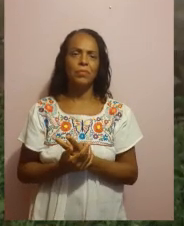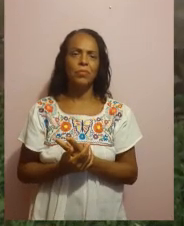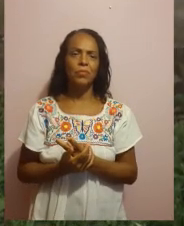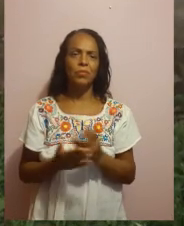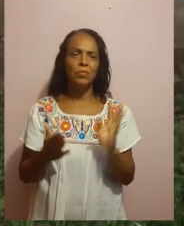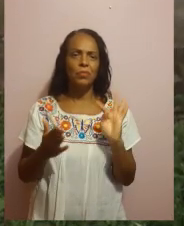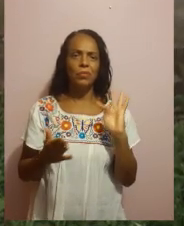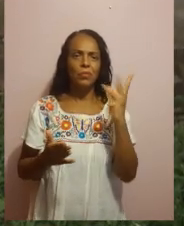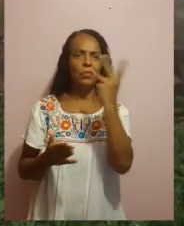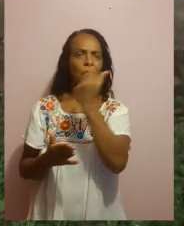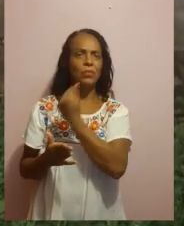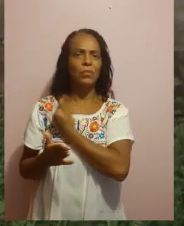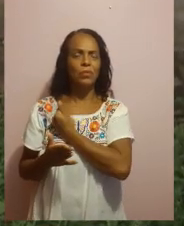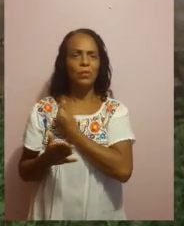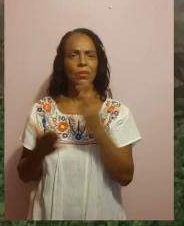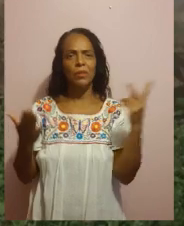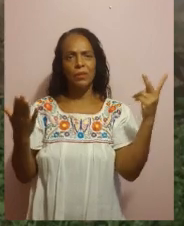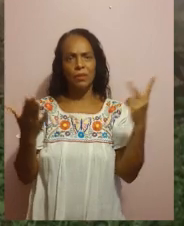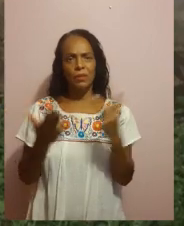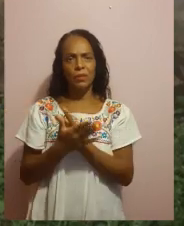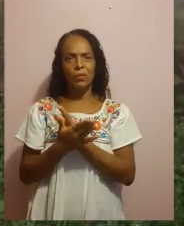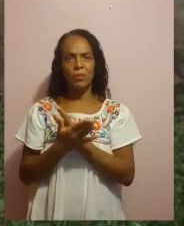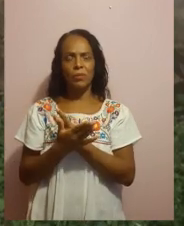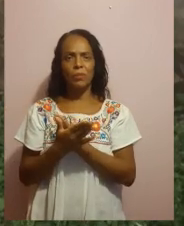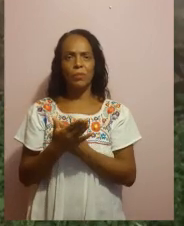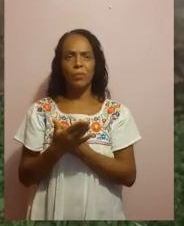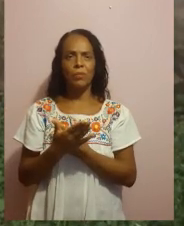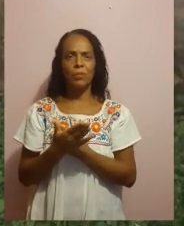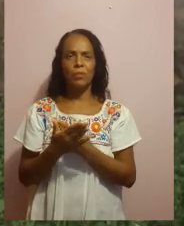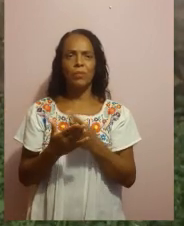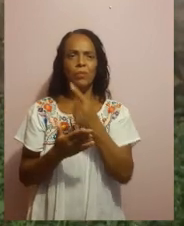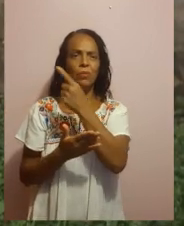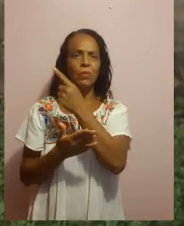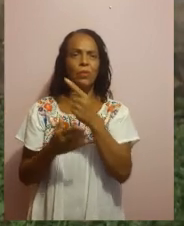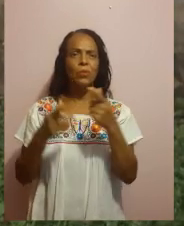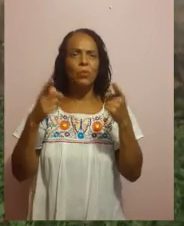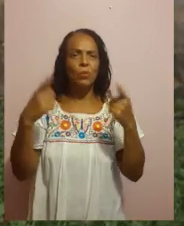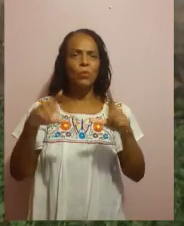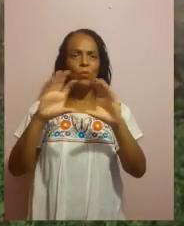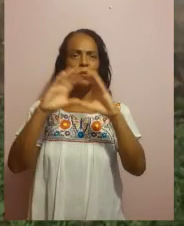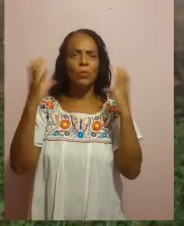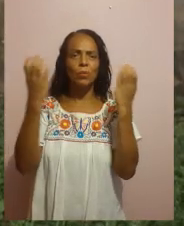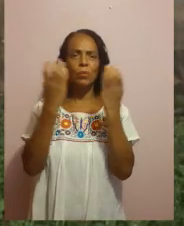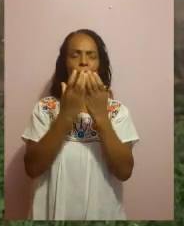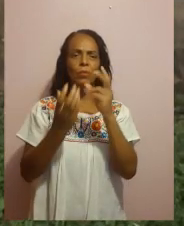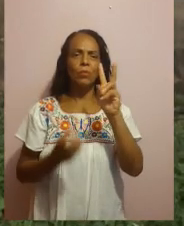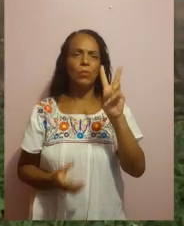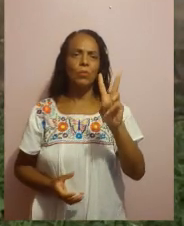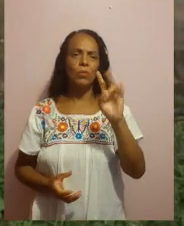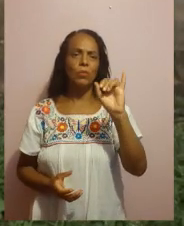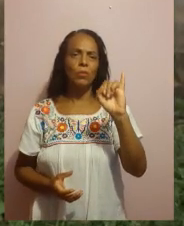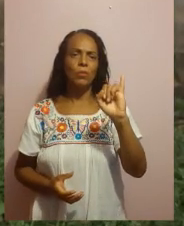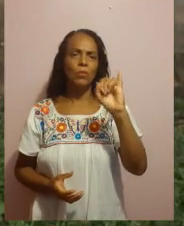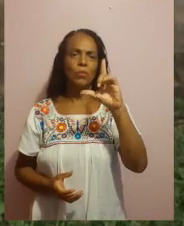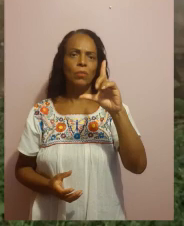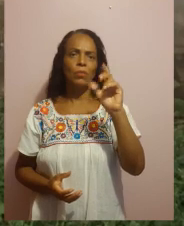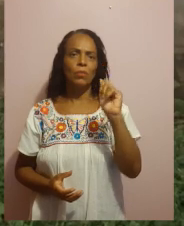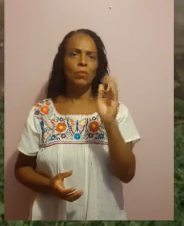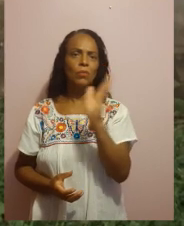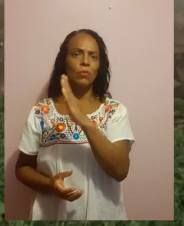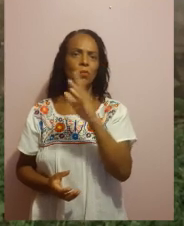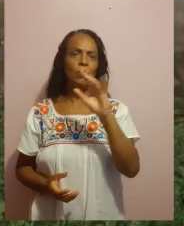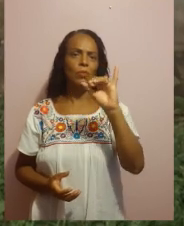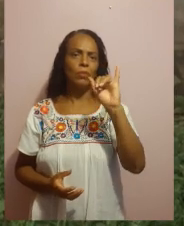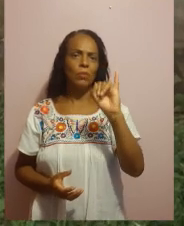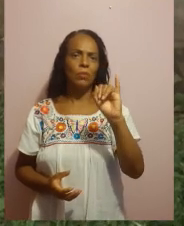isso tudo aconteceu ainda lá na Vila Ivonete, o primeiro lugar aonde ele